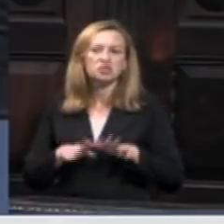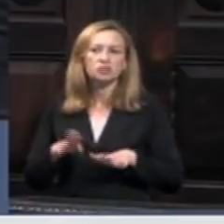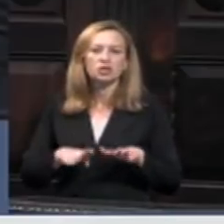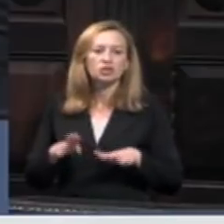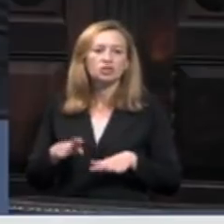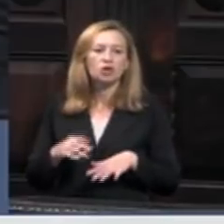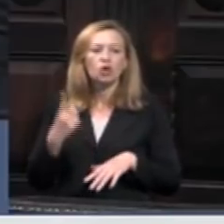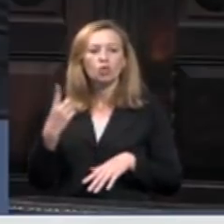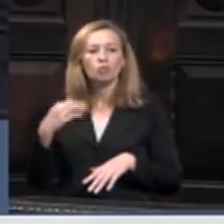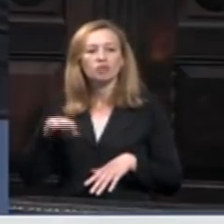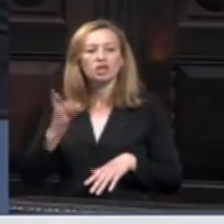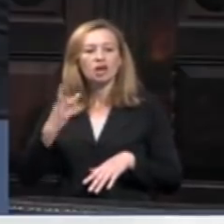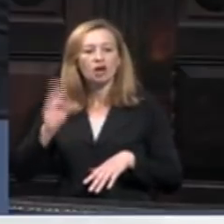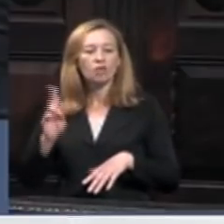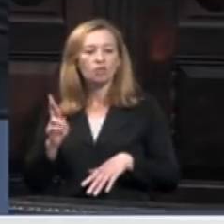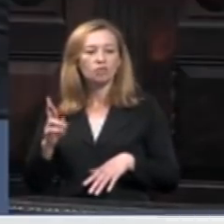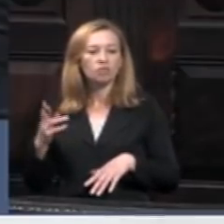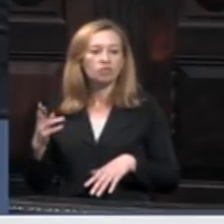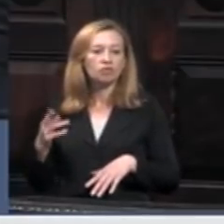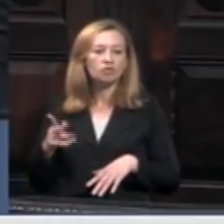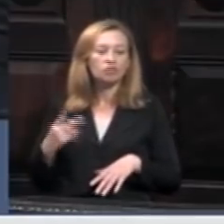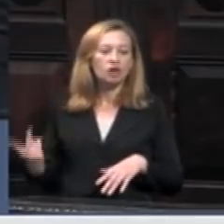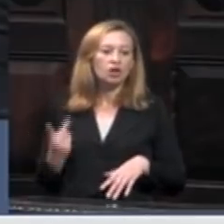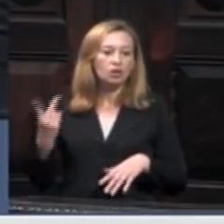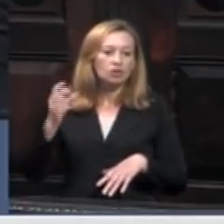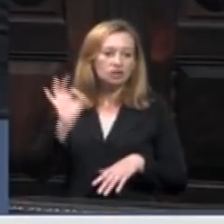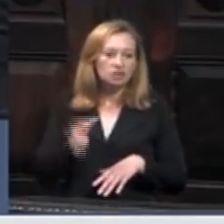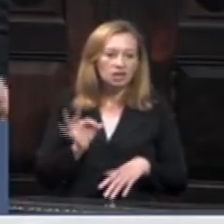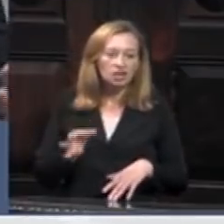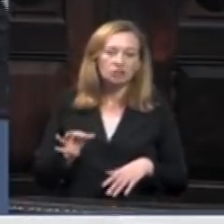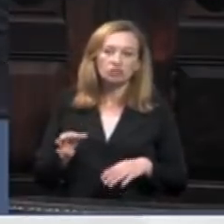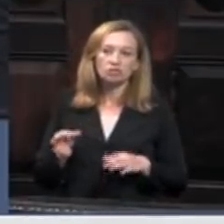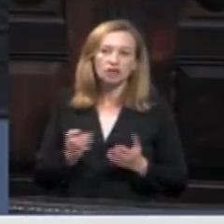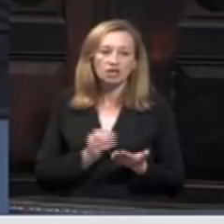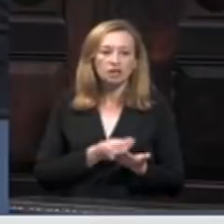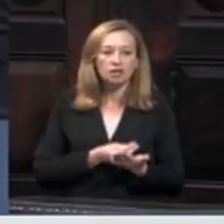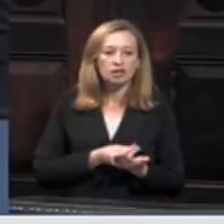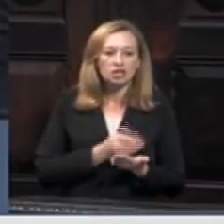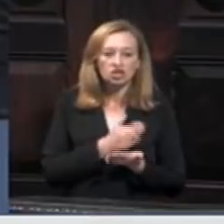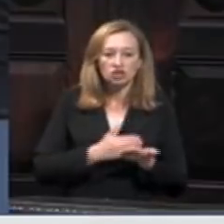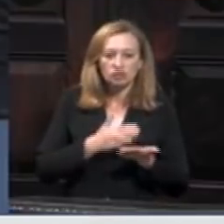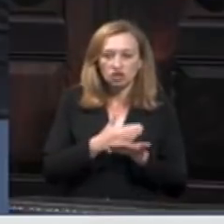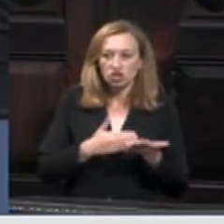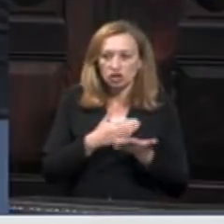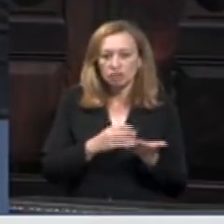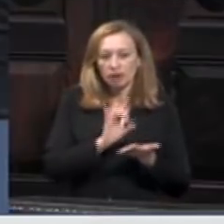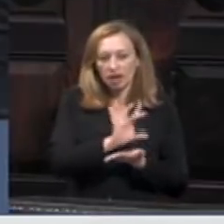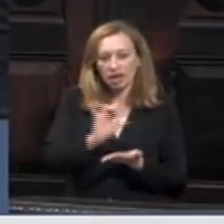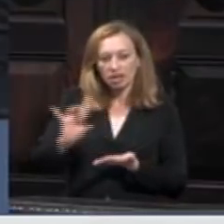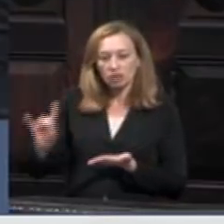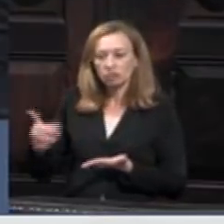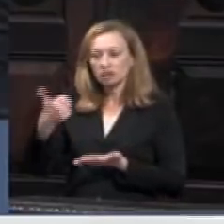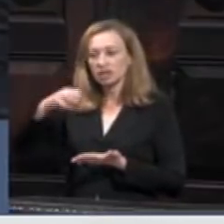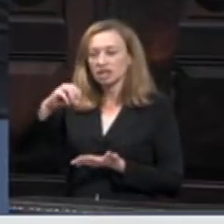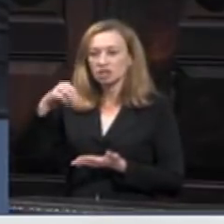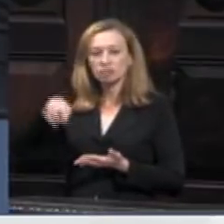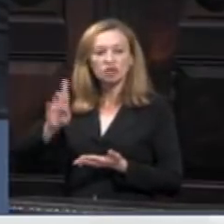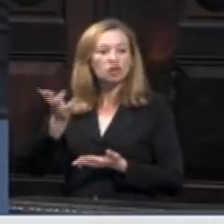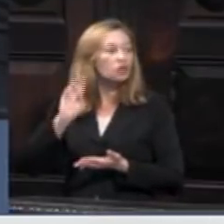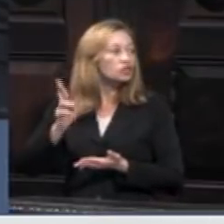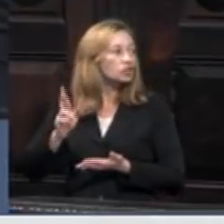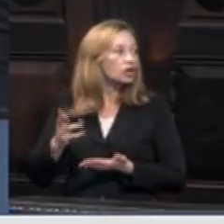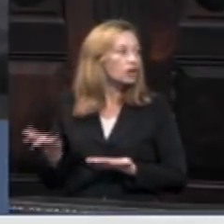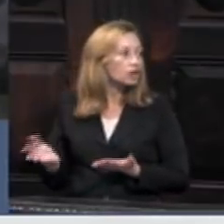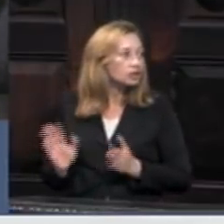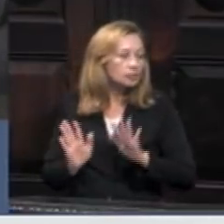a valor presente vai dar 10 bilhões de reais. Então, claro, se hoje em dia...